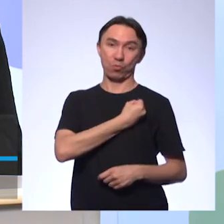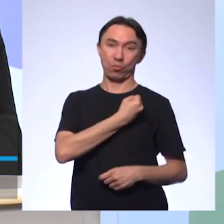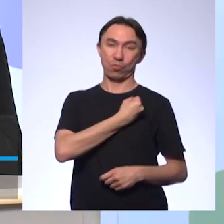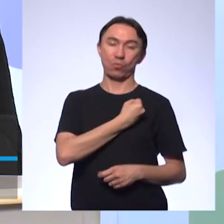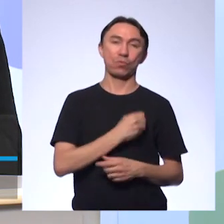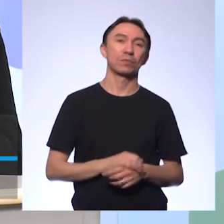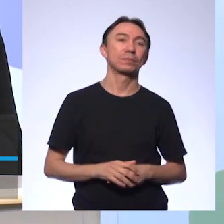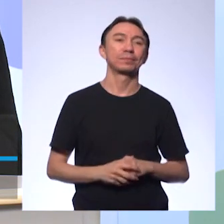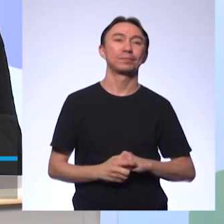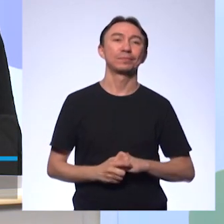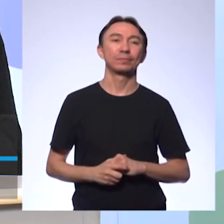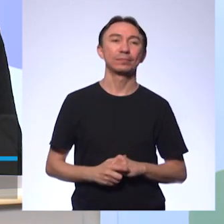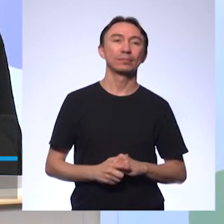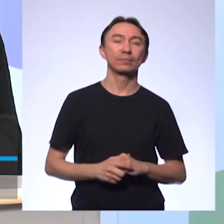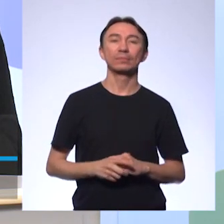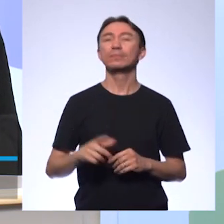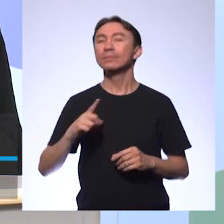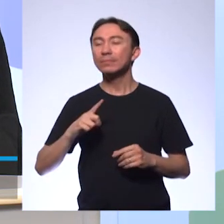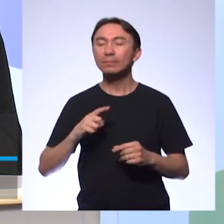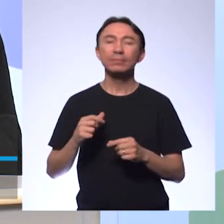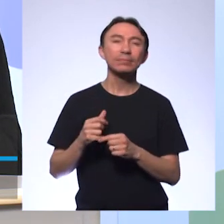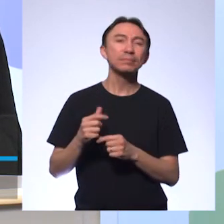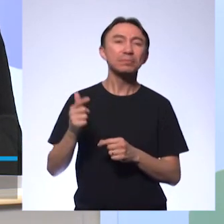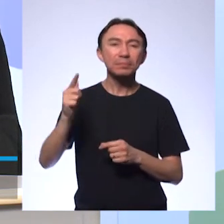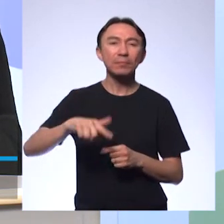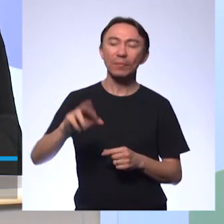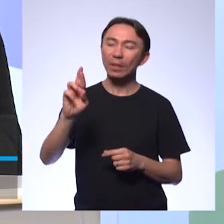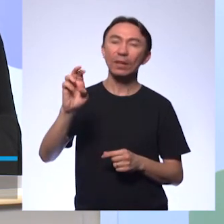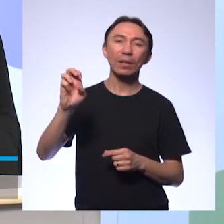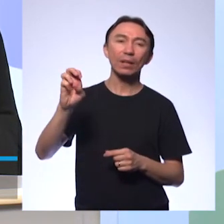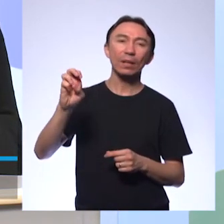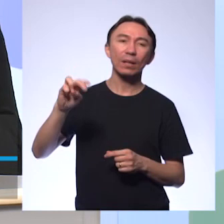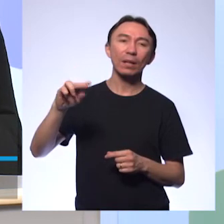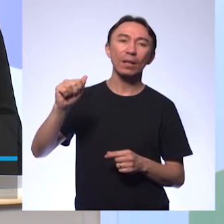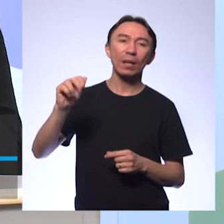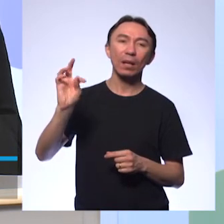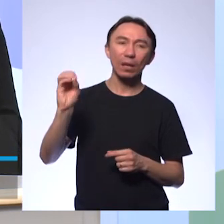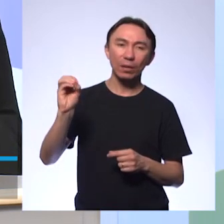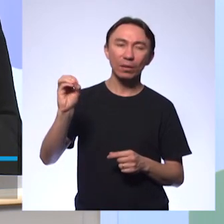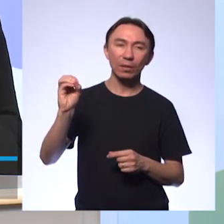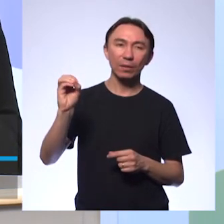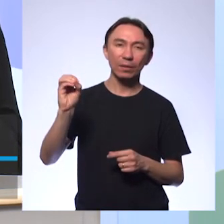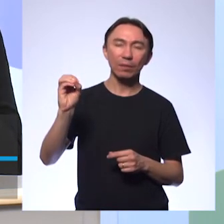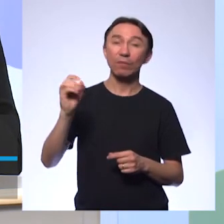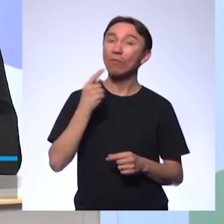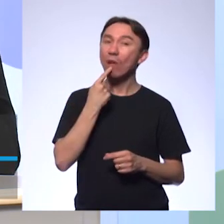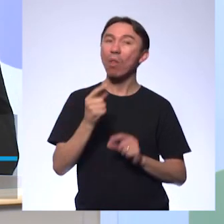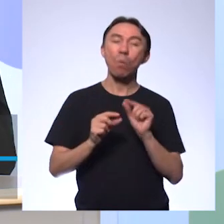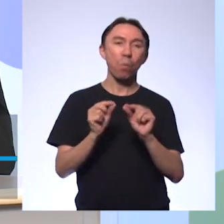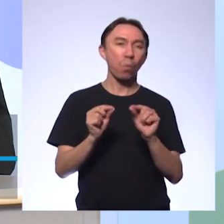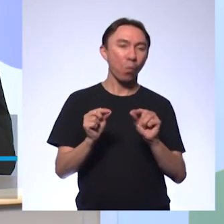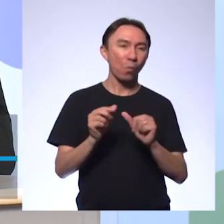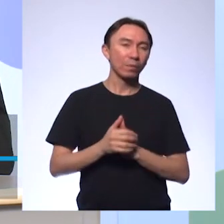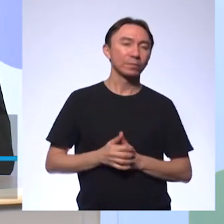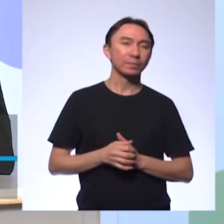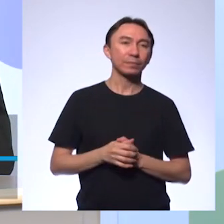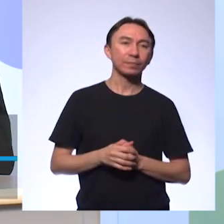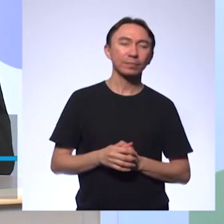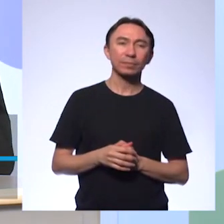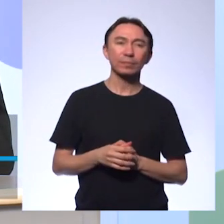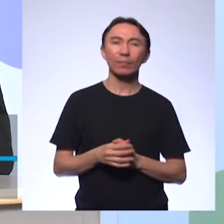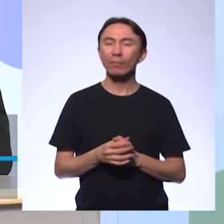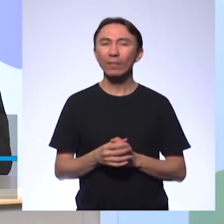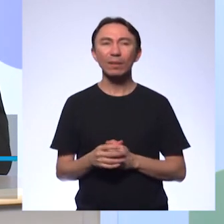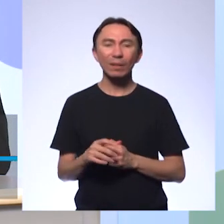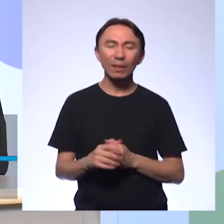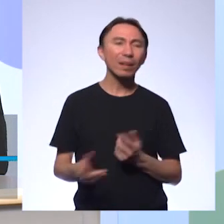Tem mais aqui algumas interações bem bacanas. O Renato Yoshi, ele cita aqui, Por que têm